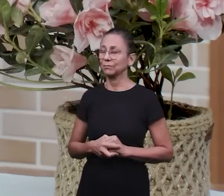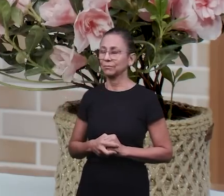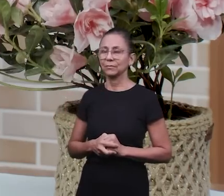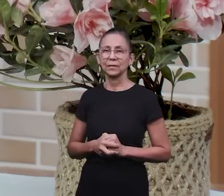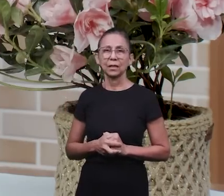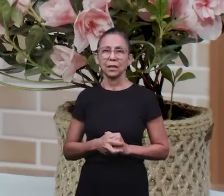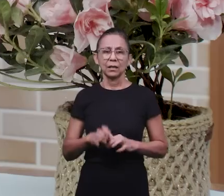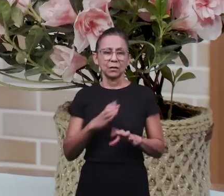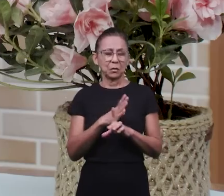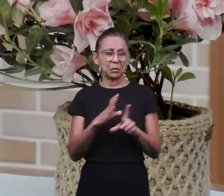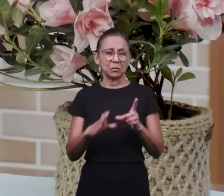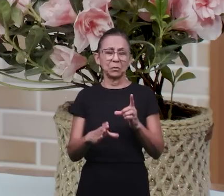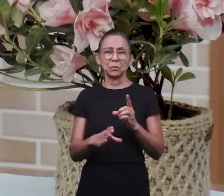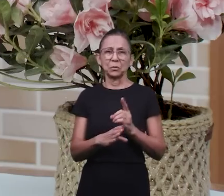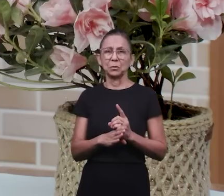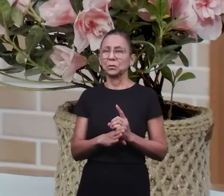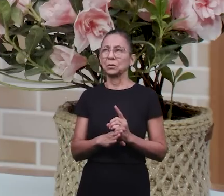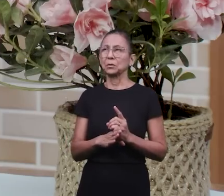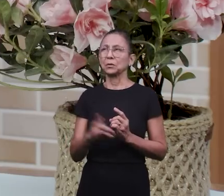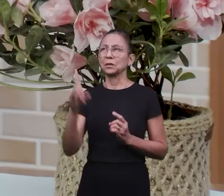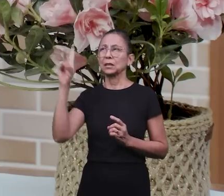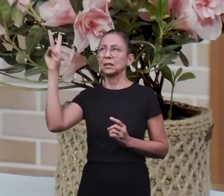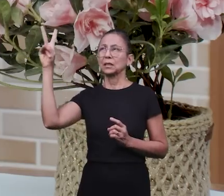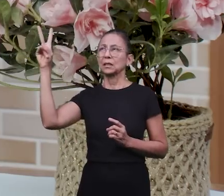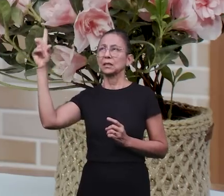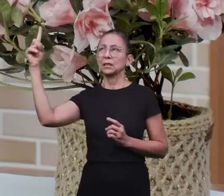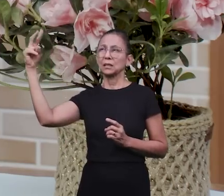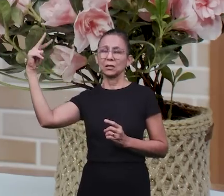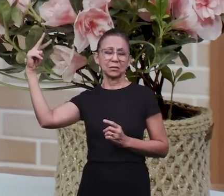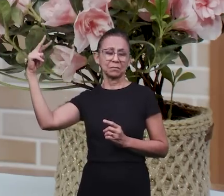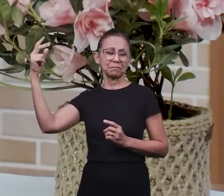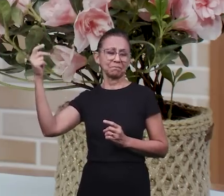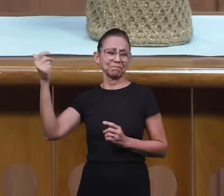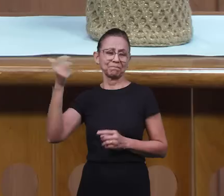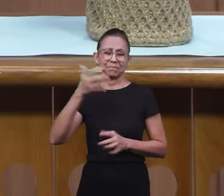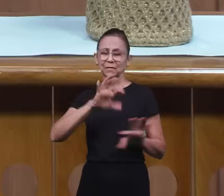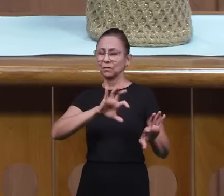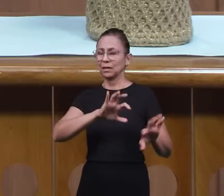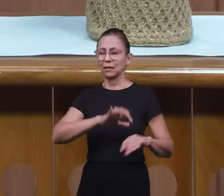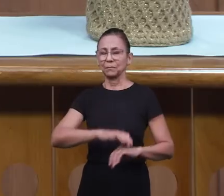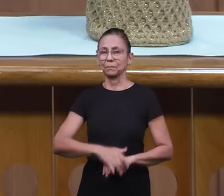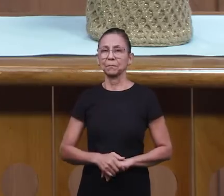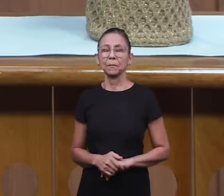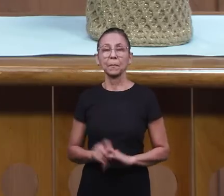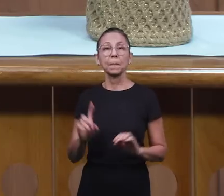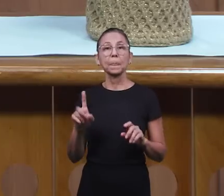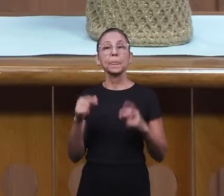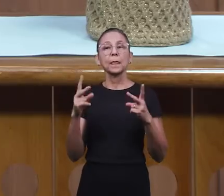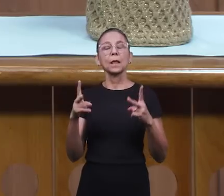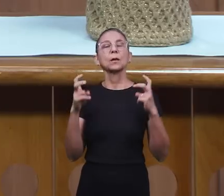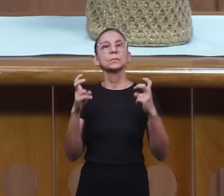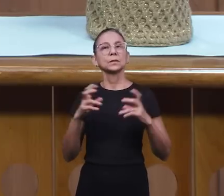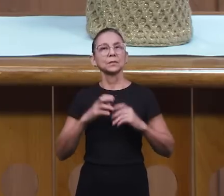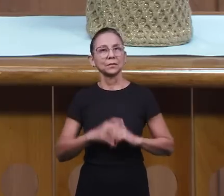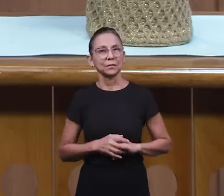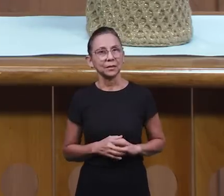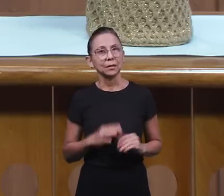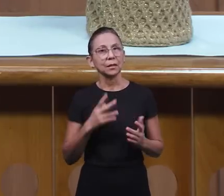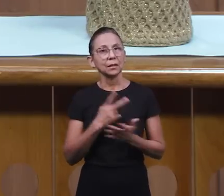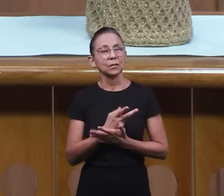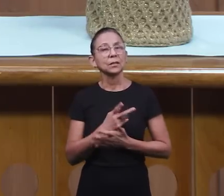e desprezível, ou seja, um culto que Deus não se agrada. E aí, nós vamos observar que,